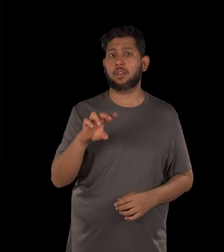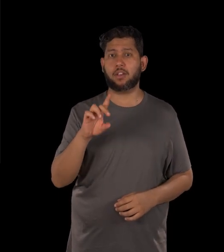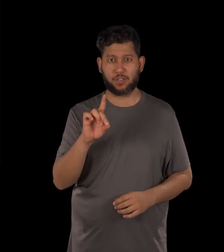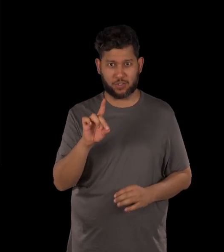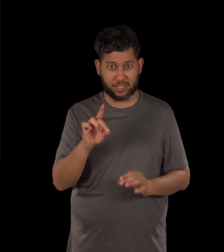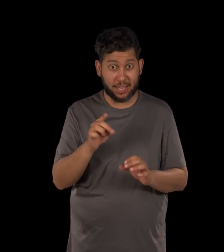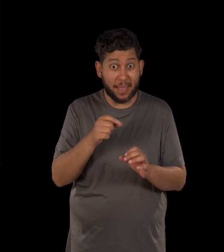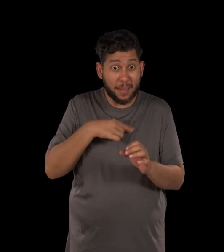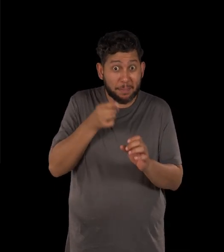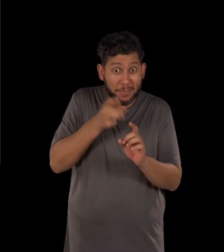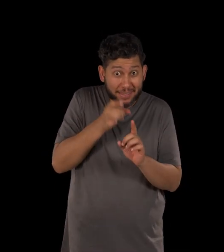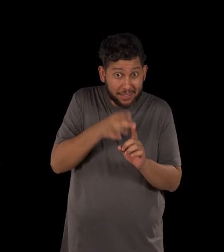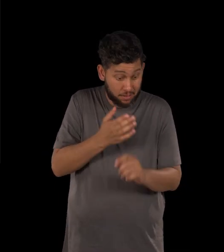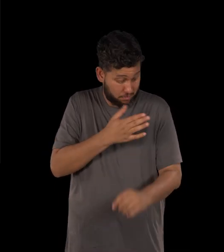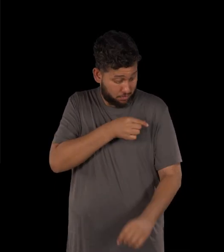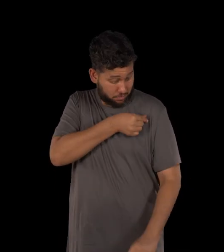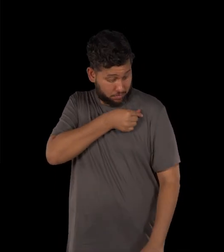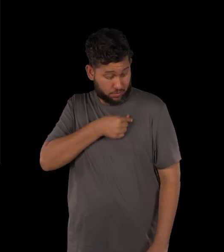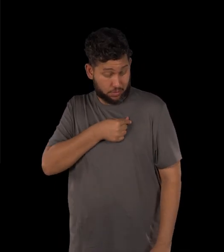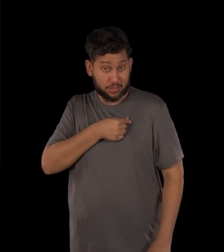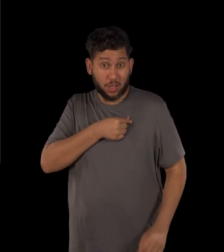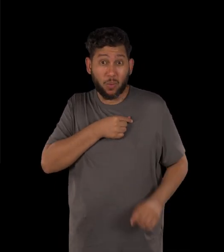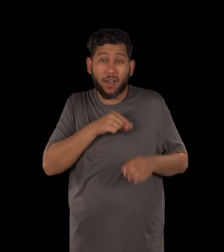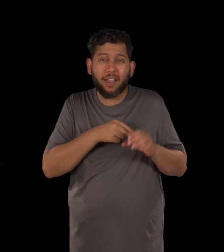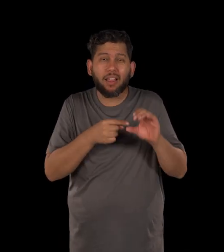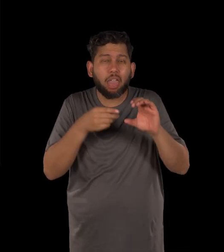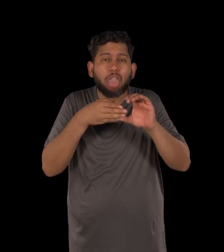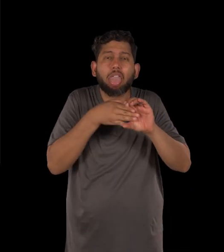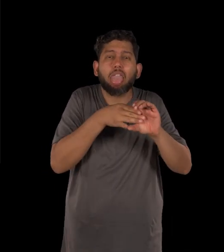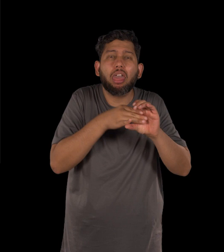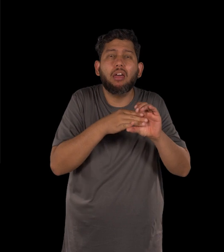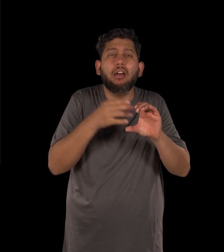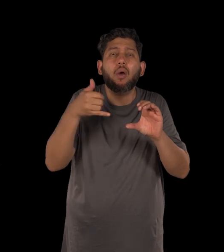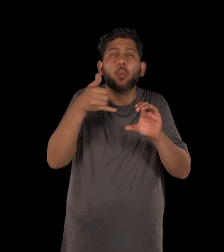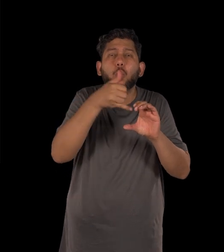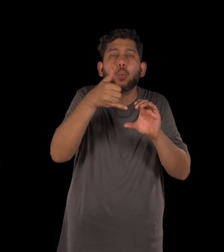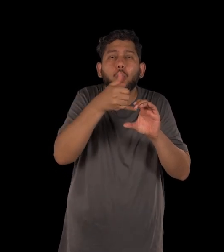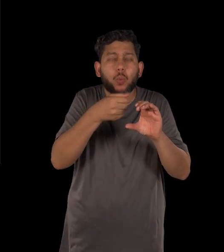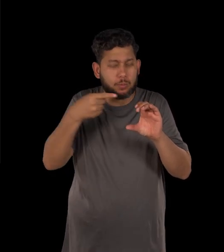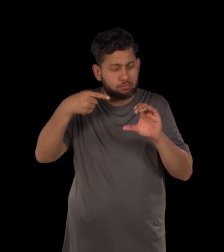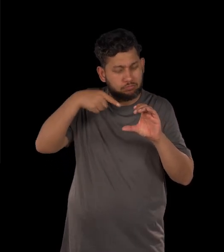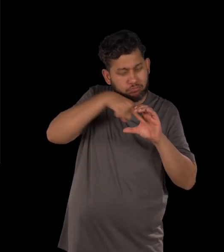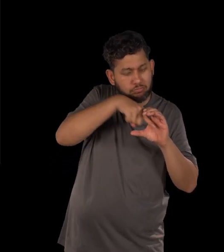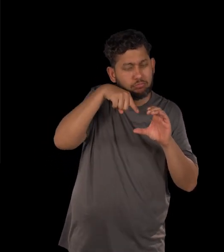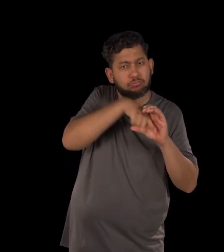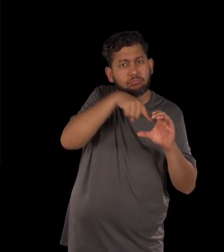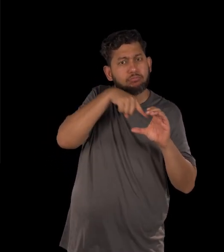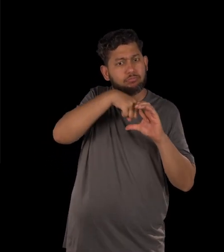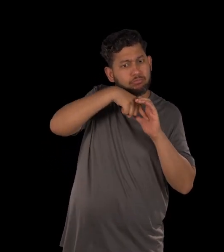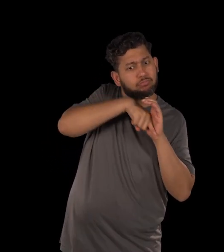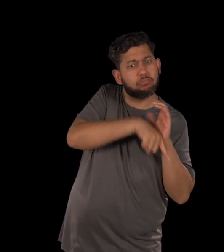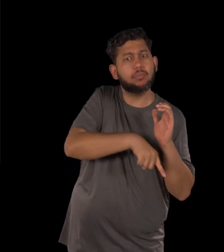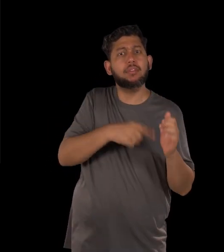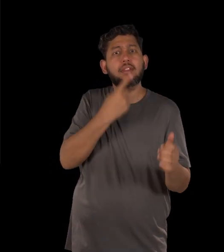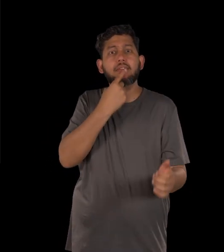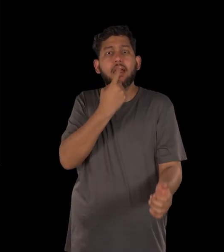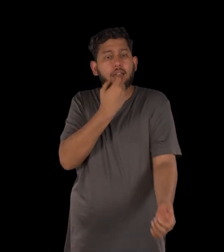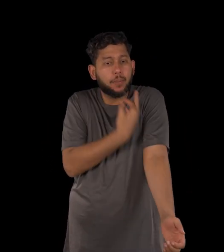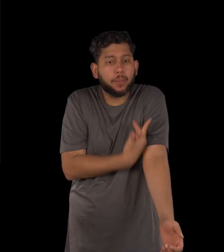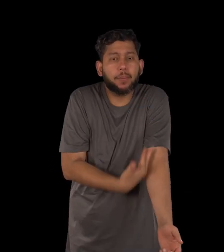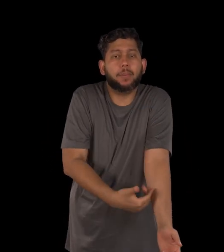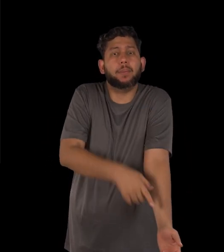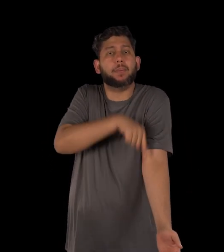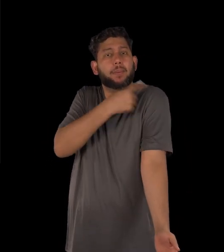uma artéria parcialmente entupida para prevenir ou restaurar o fluxo sanguíneo, não deixando o vaso obstruir, dando